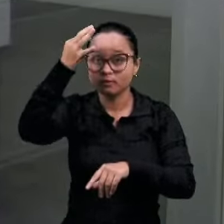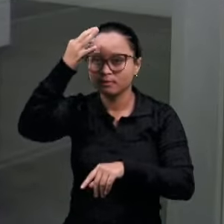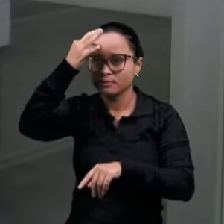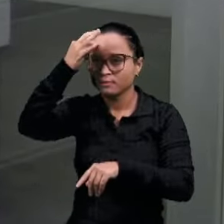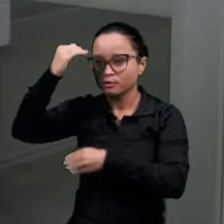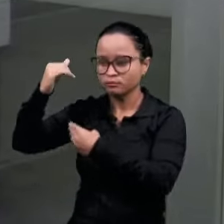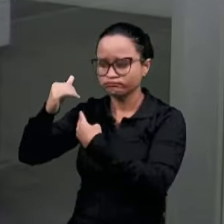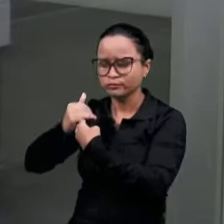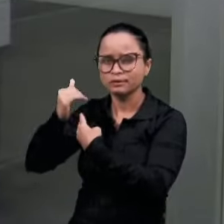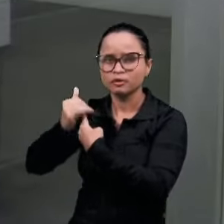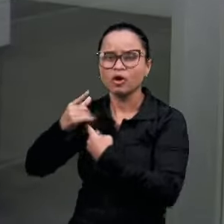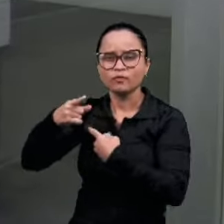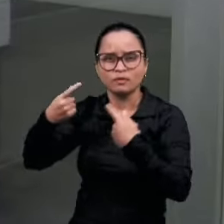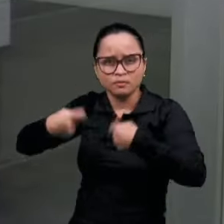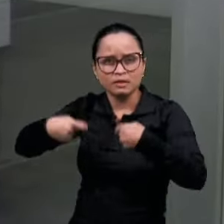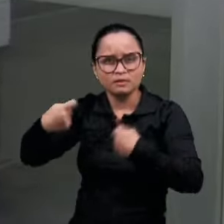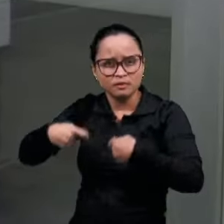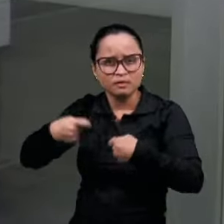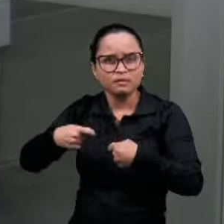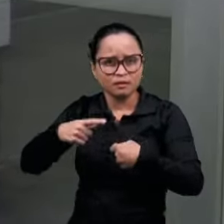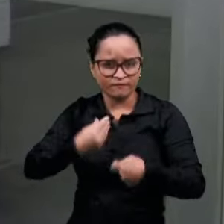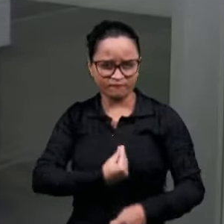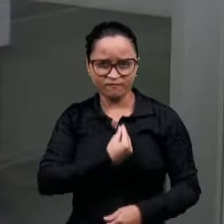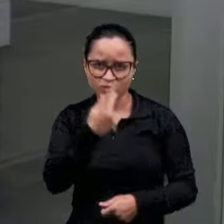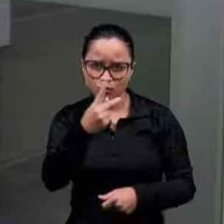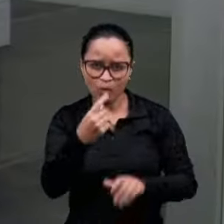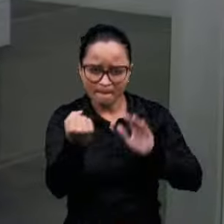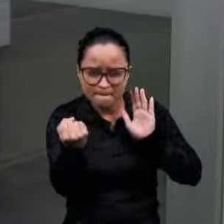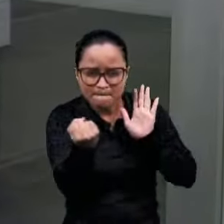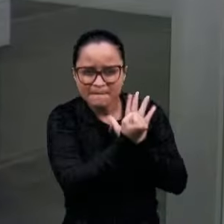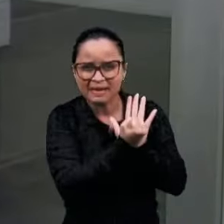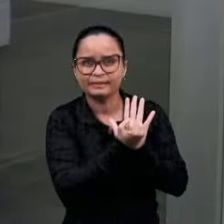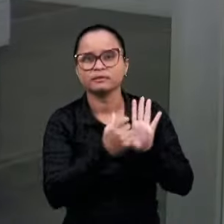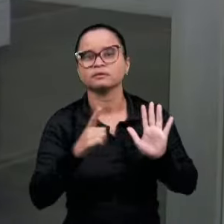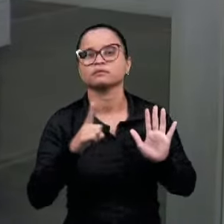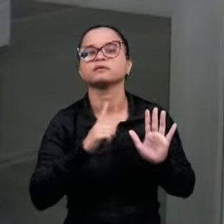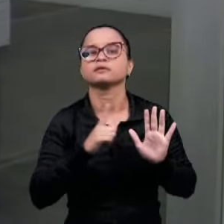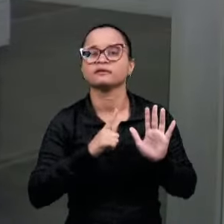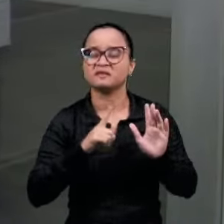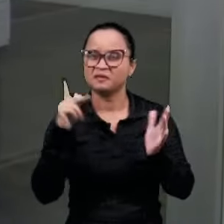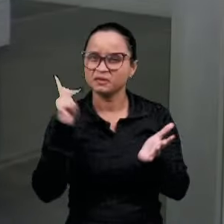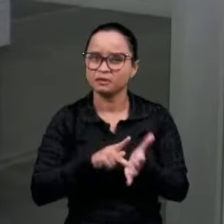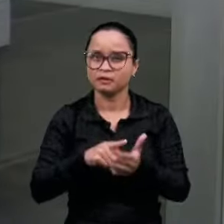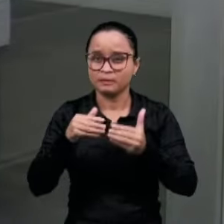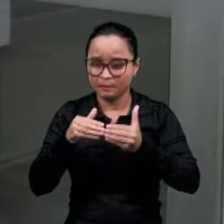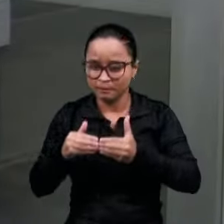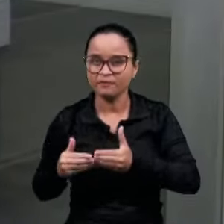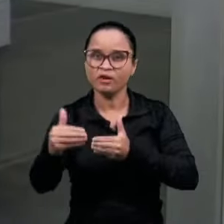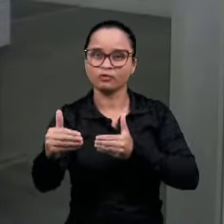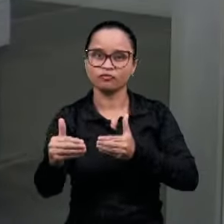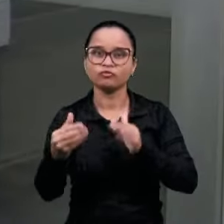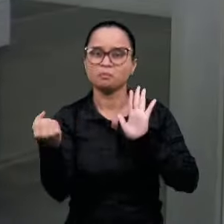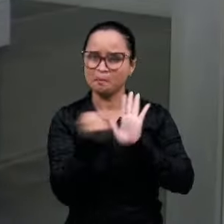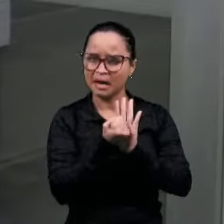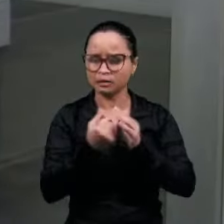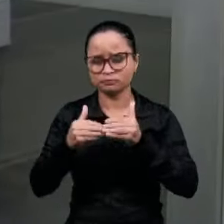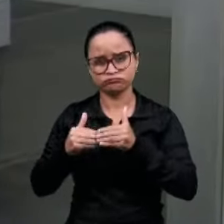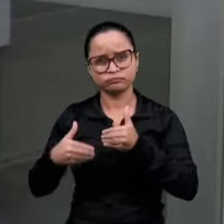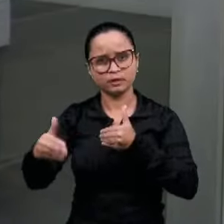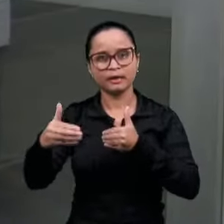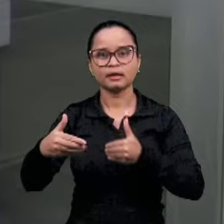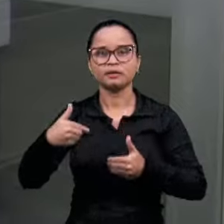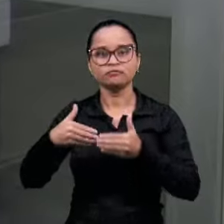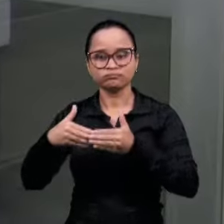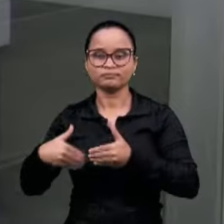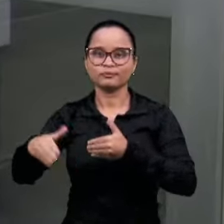você precisa colocar um marco mesmo, daqui em diante. Eu sou um servo do